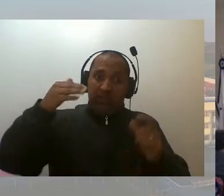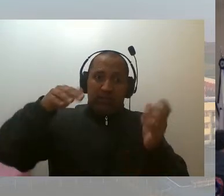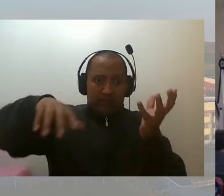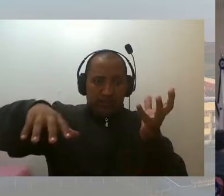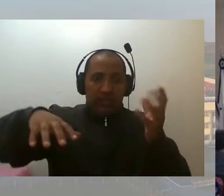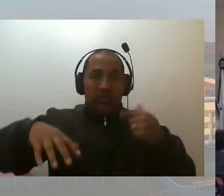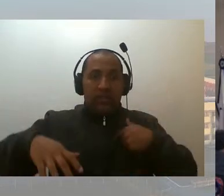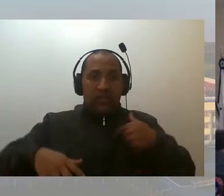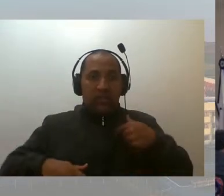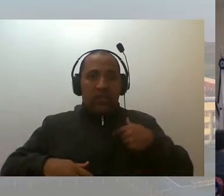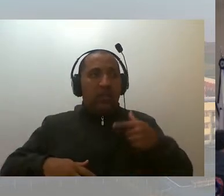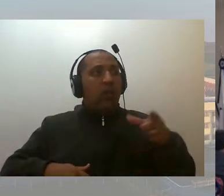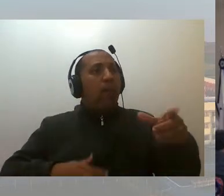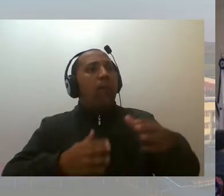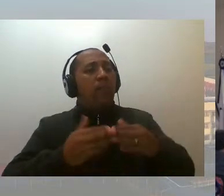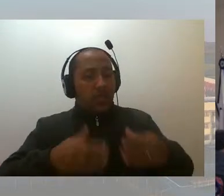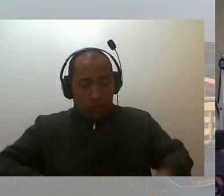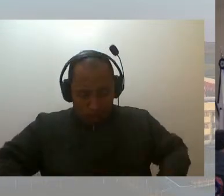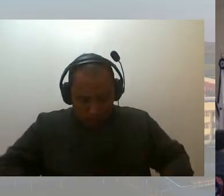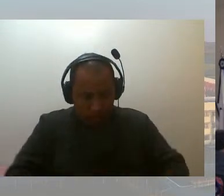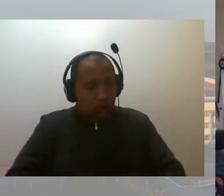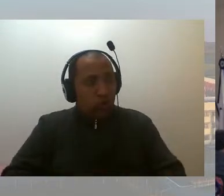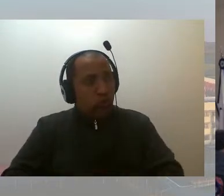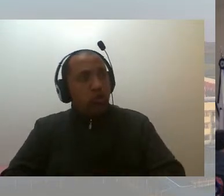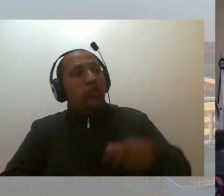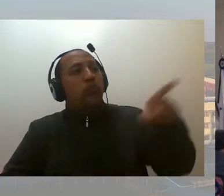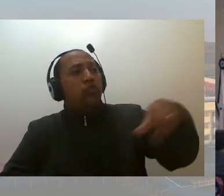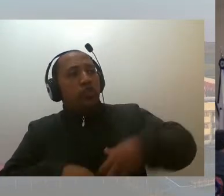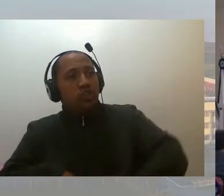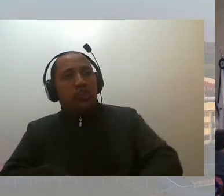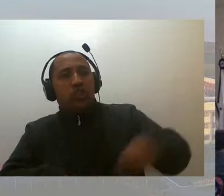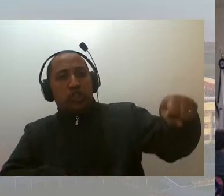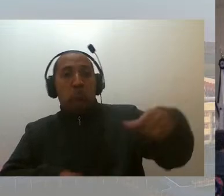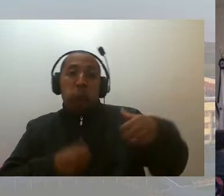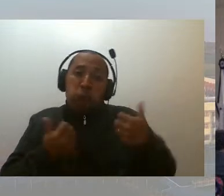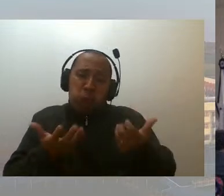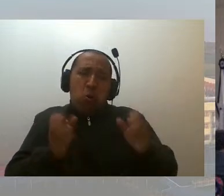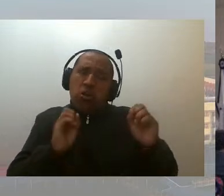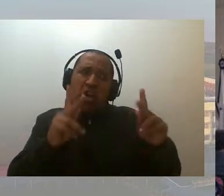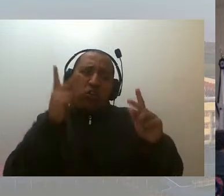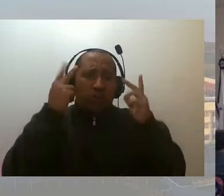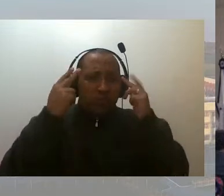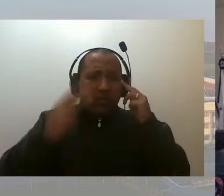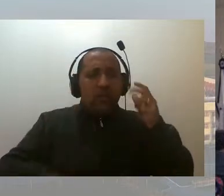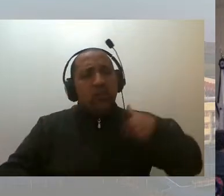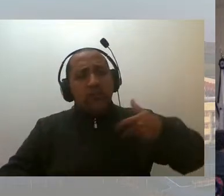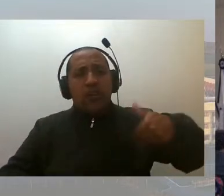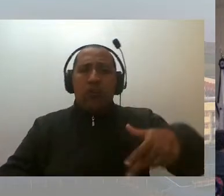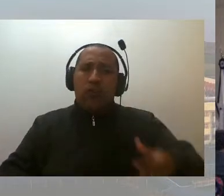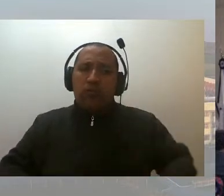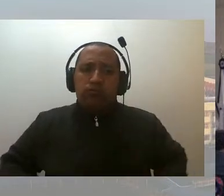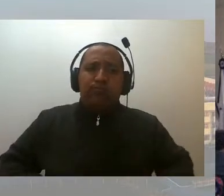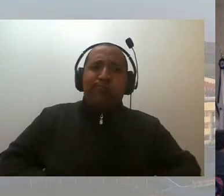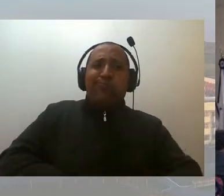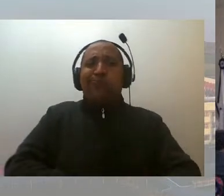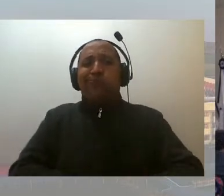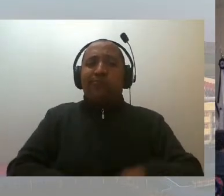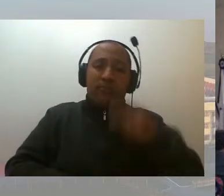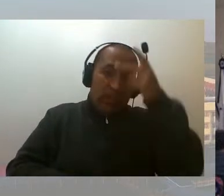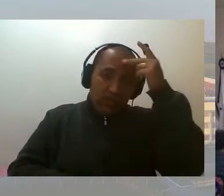scanner, pediram para eu tirar o cinto. Beleza, isso é normal. Saí, depois comecei a colocar o cinto e as pessoas